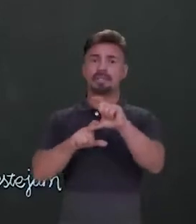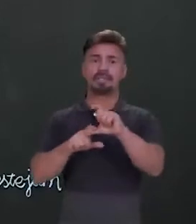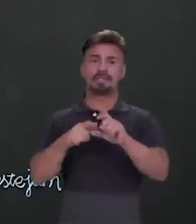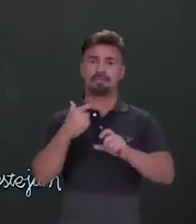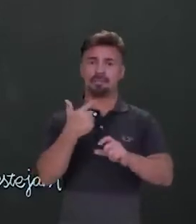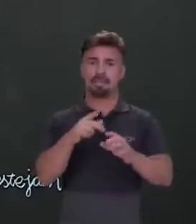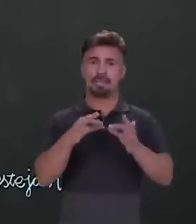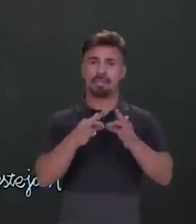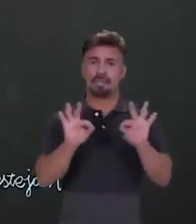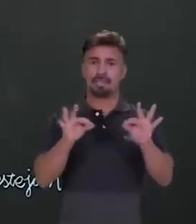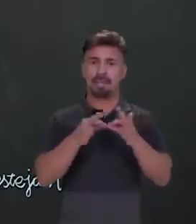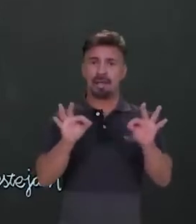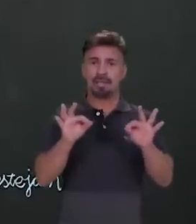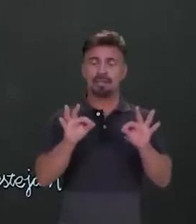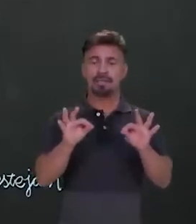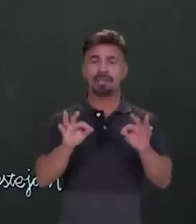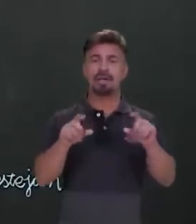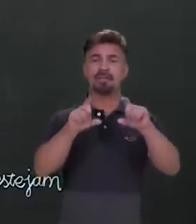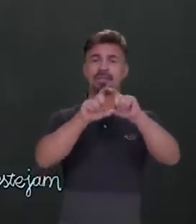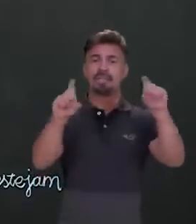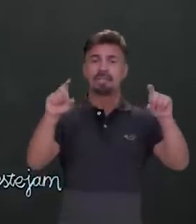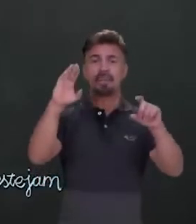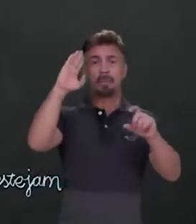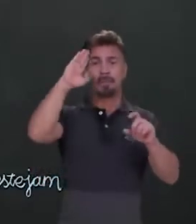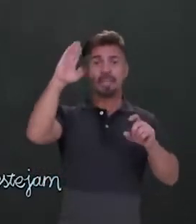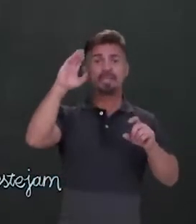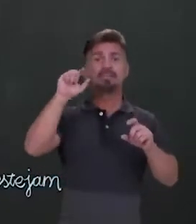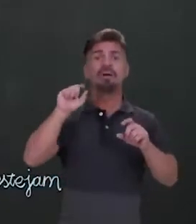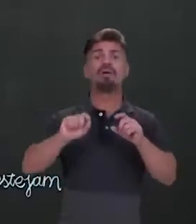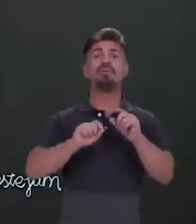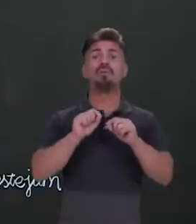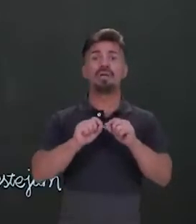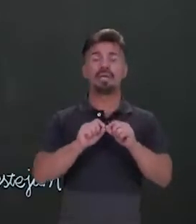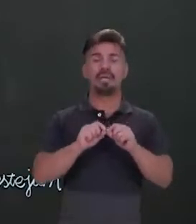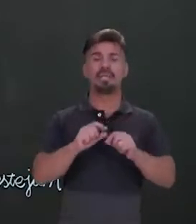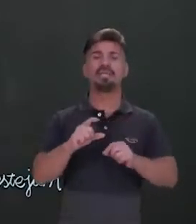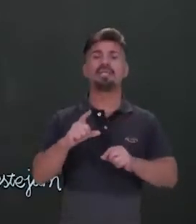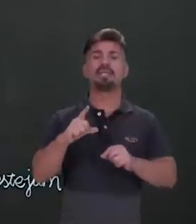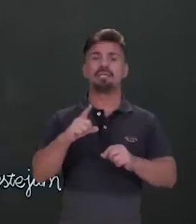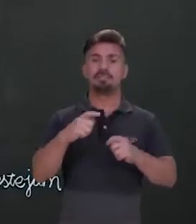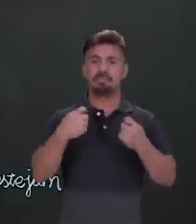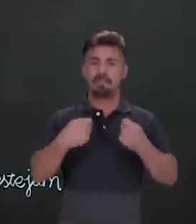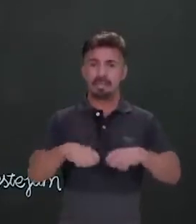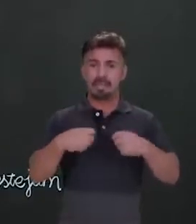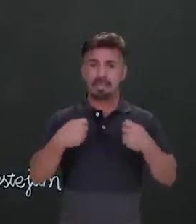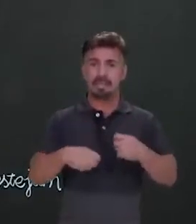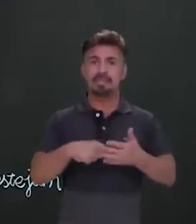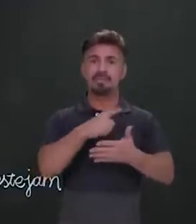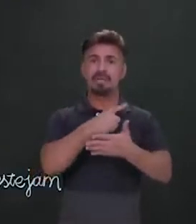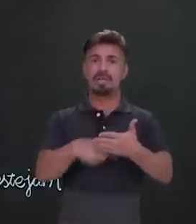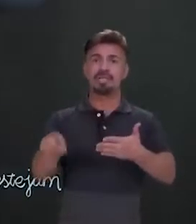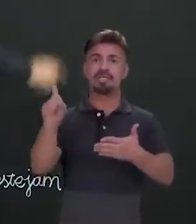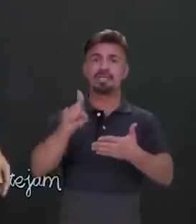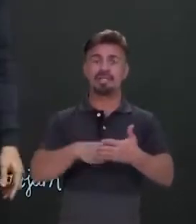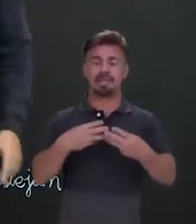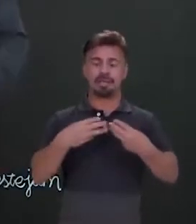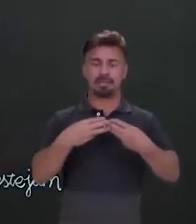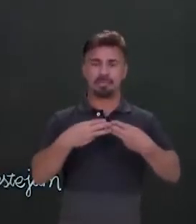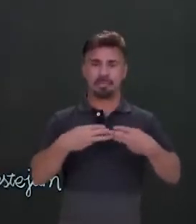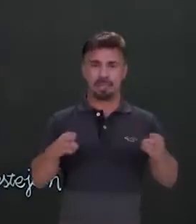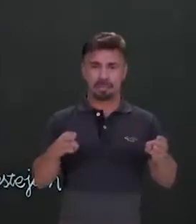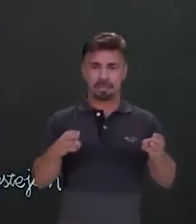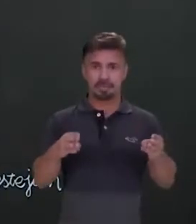dependência sintática. A oração principal nesse caso aqui é, terei que cancelar a minha